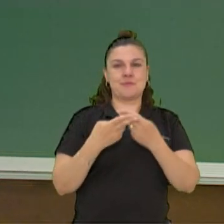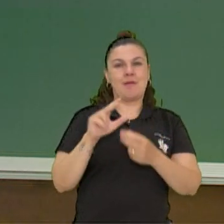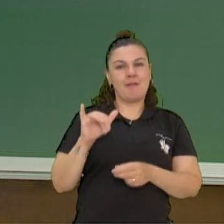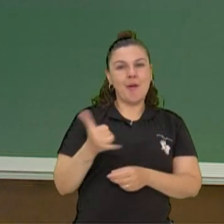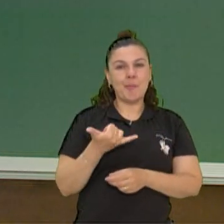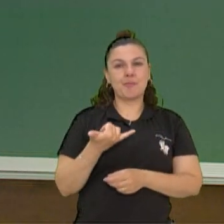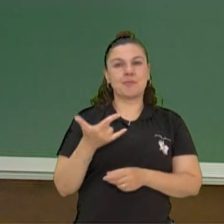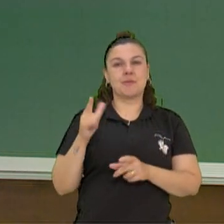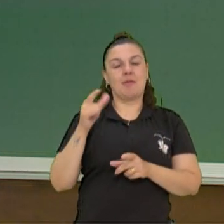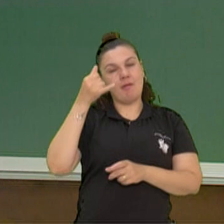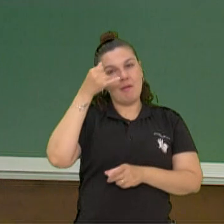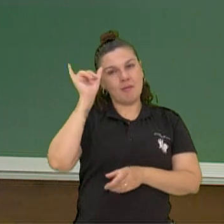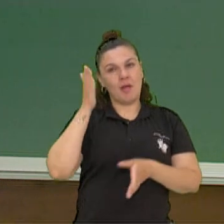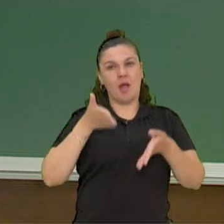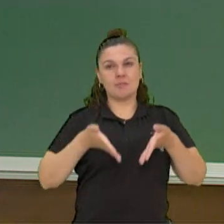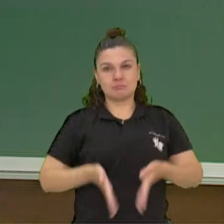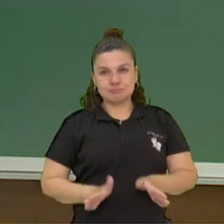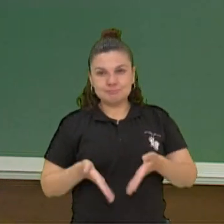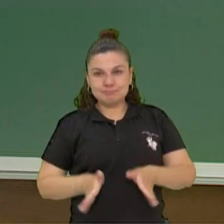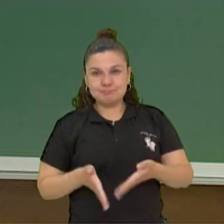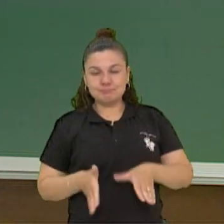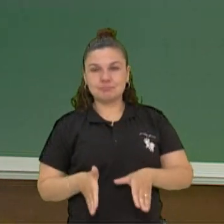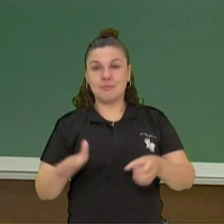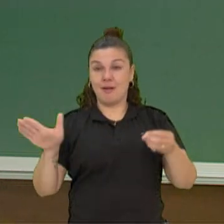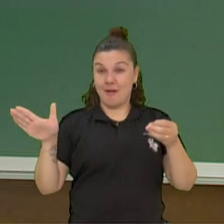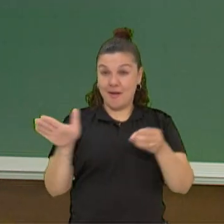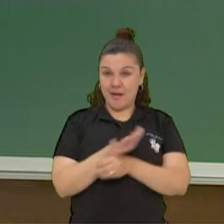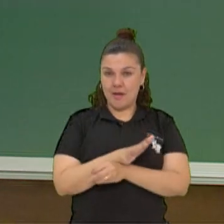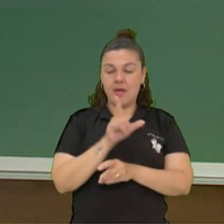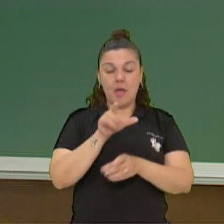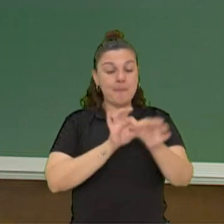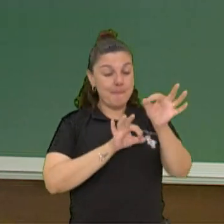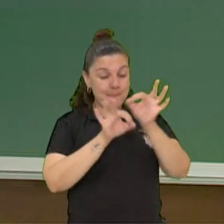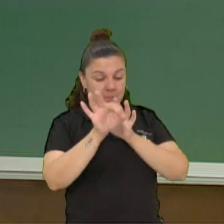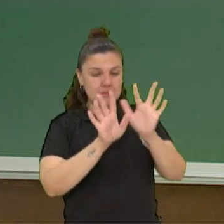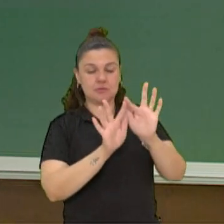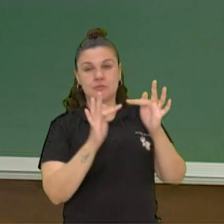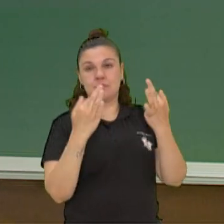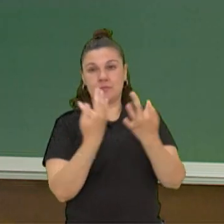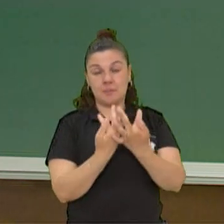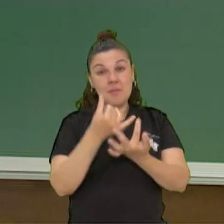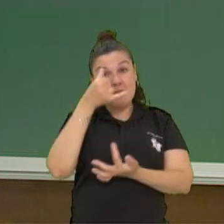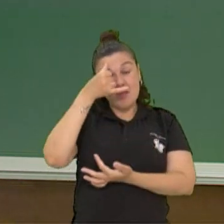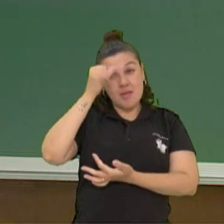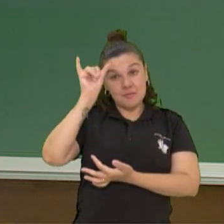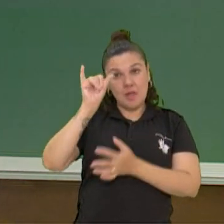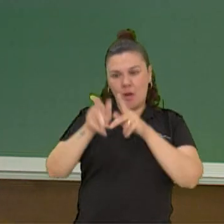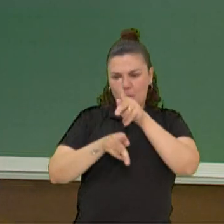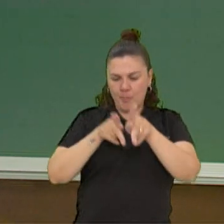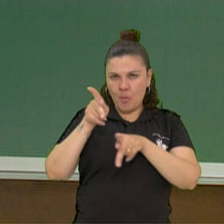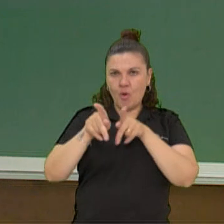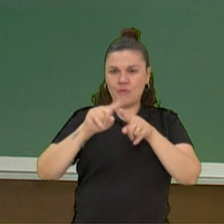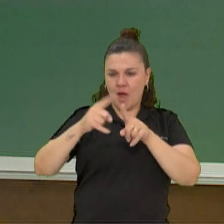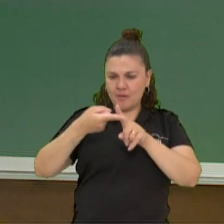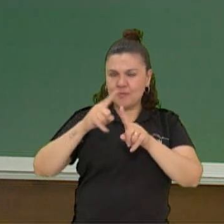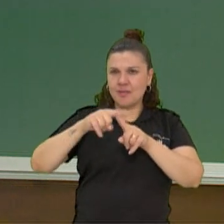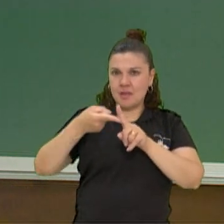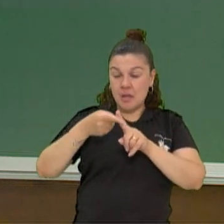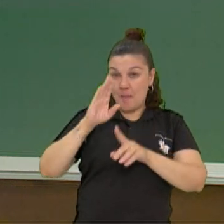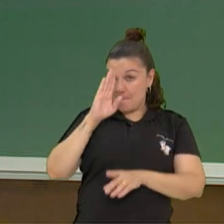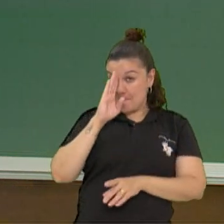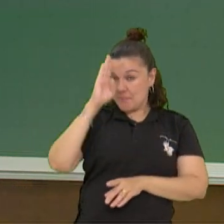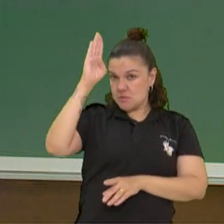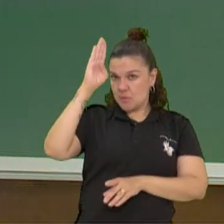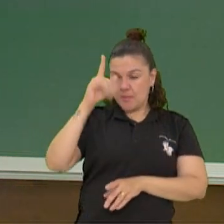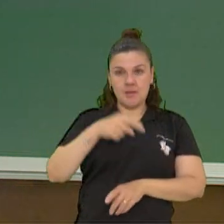sendo utilizado em outros países, em outros continentes, como na África, é planejamento familiar. Você tem que diminuir a quantidade da população, principalmente na China e na